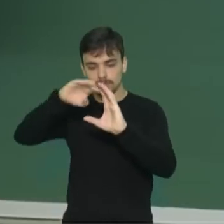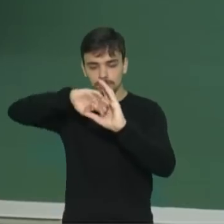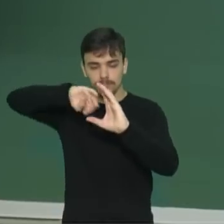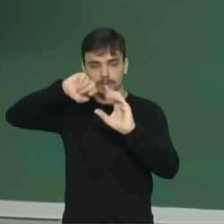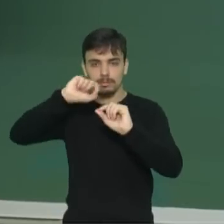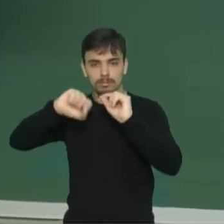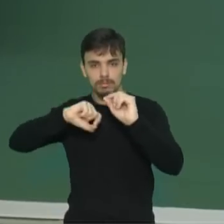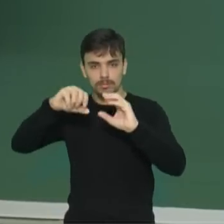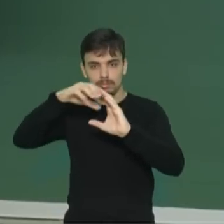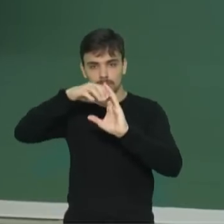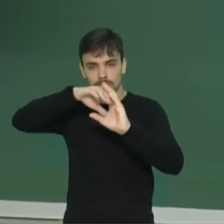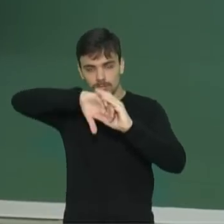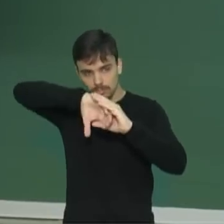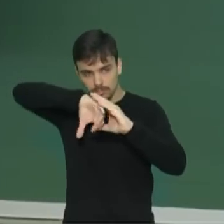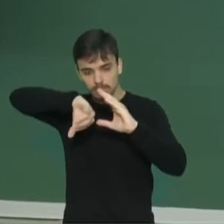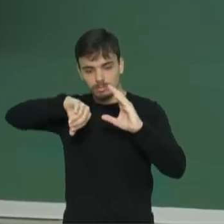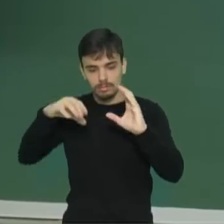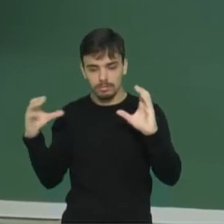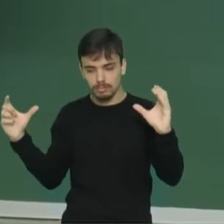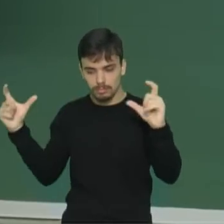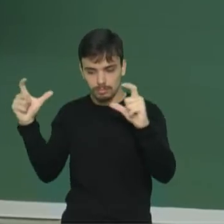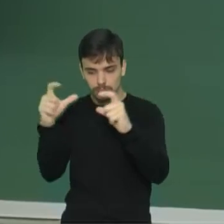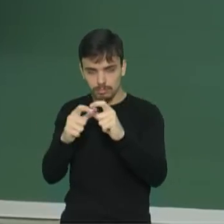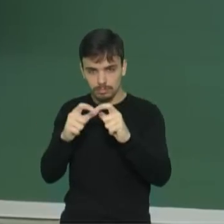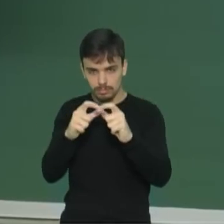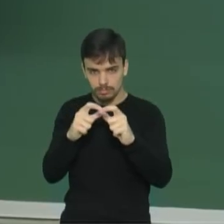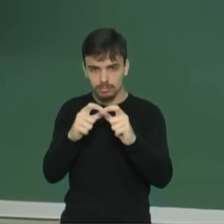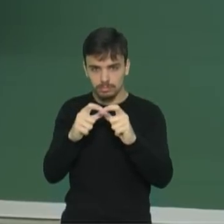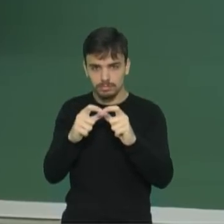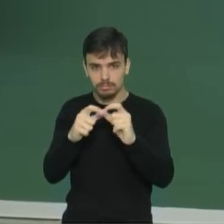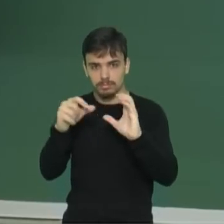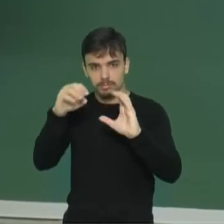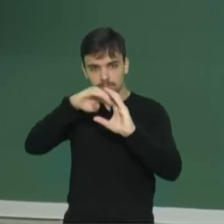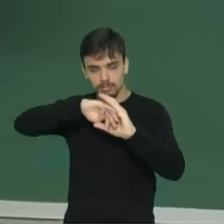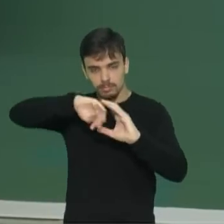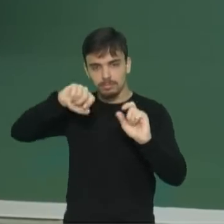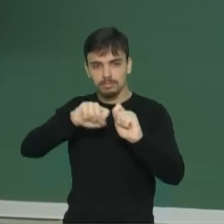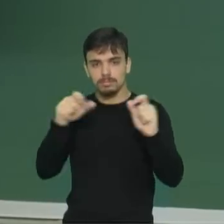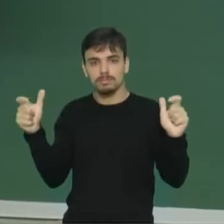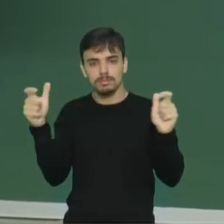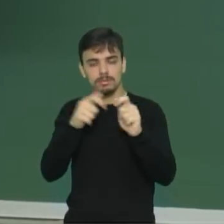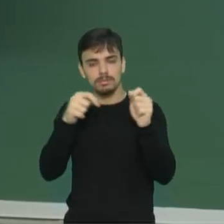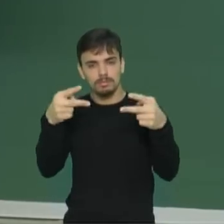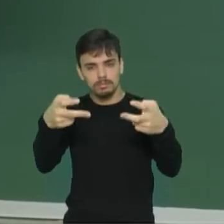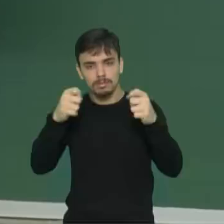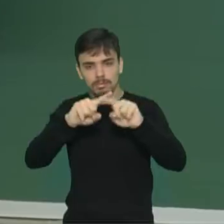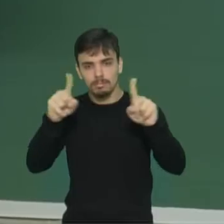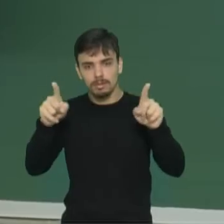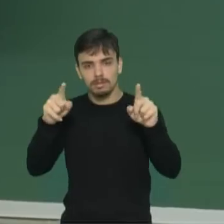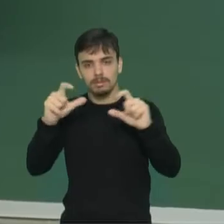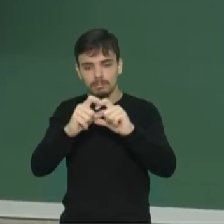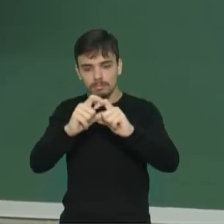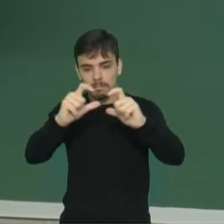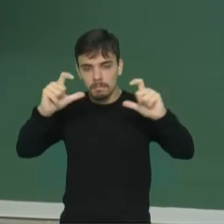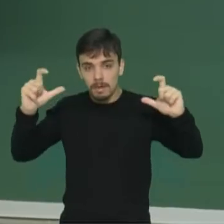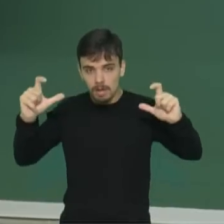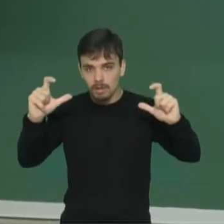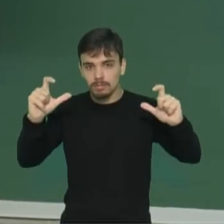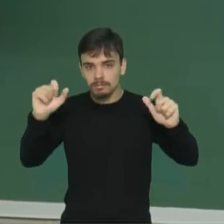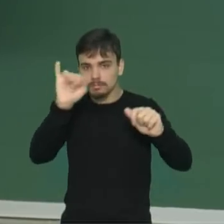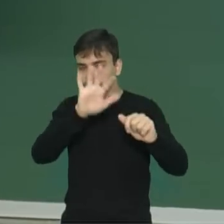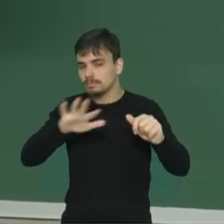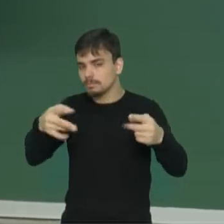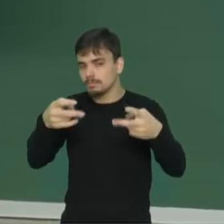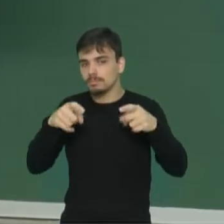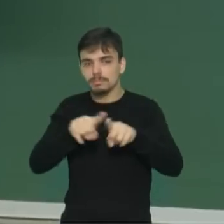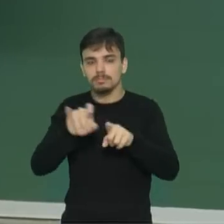de visão, ele diminui o campo que você pode observar, mas as imagens ficam maiores. Se você